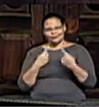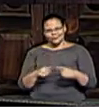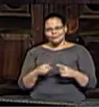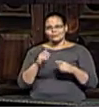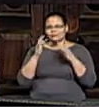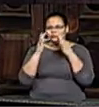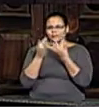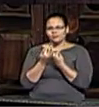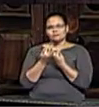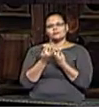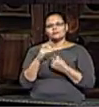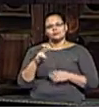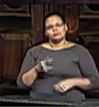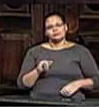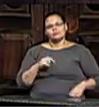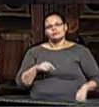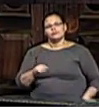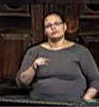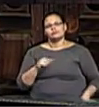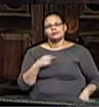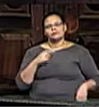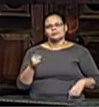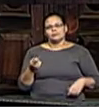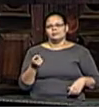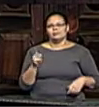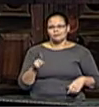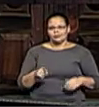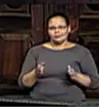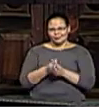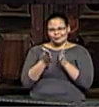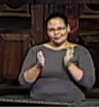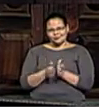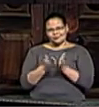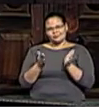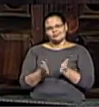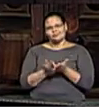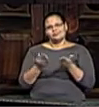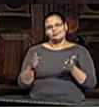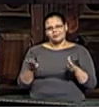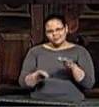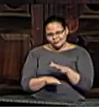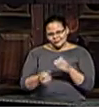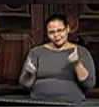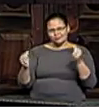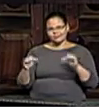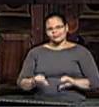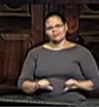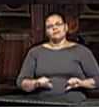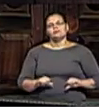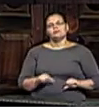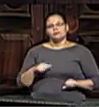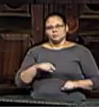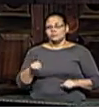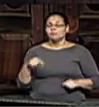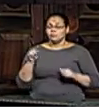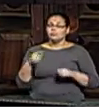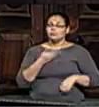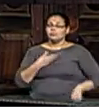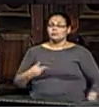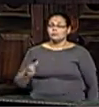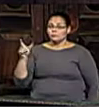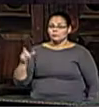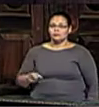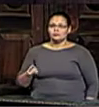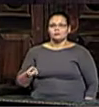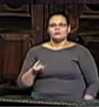família seja reconduzida abaixo da linha da pobreza. Exatamente porque o filho é desse governo,